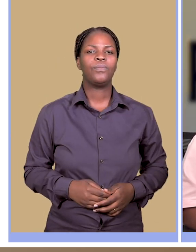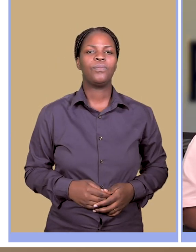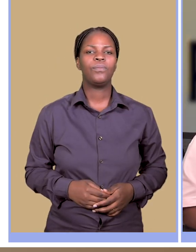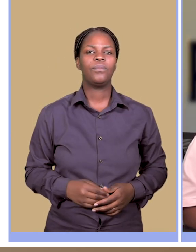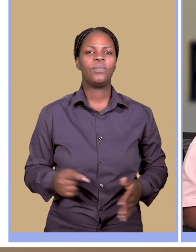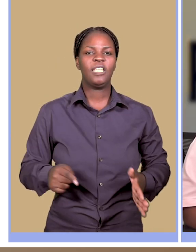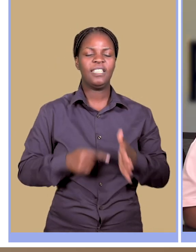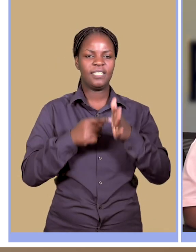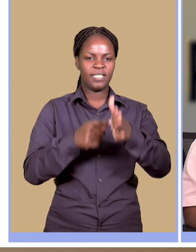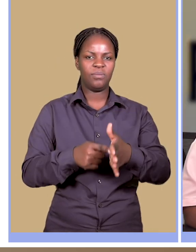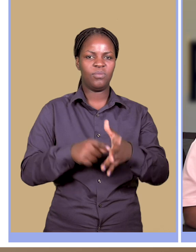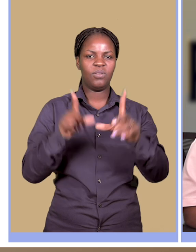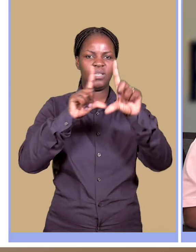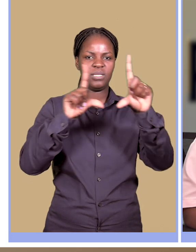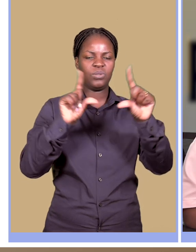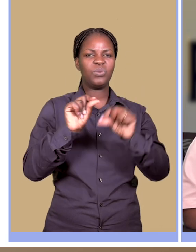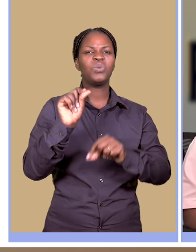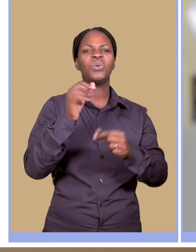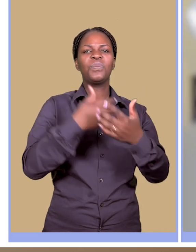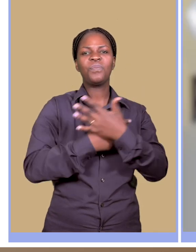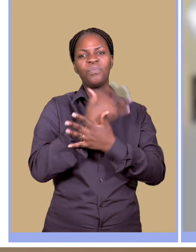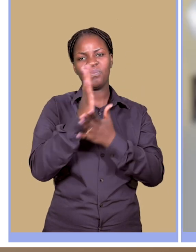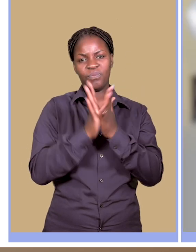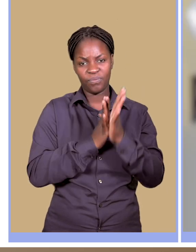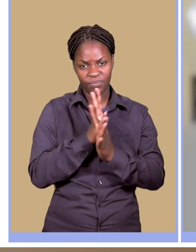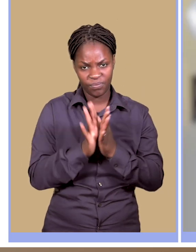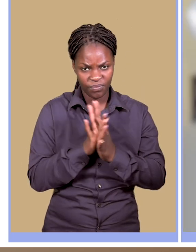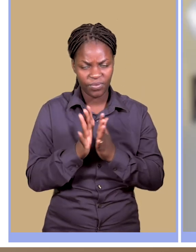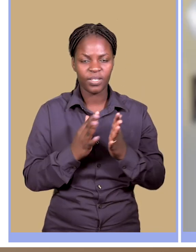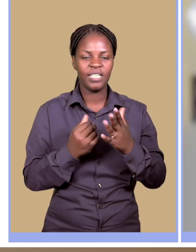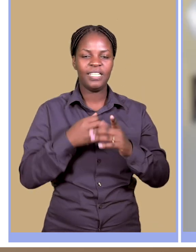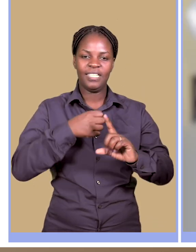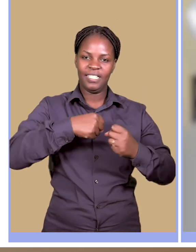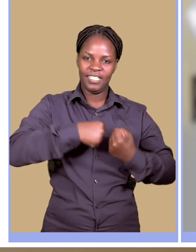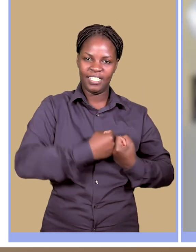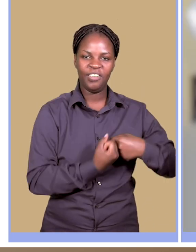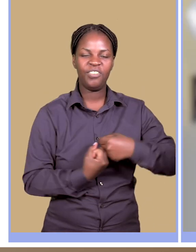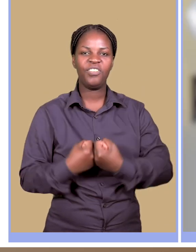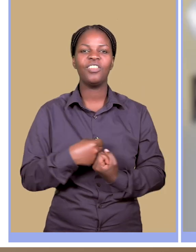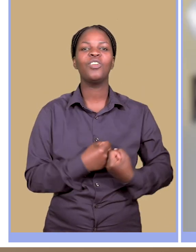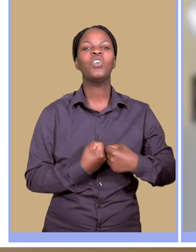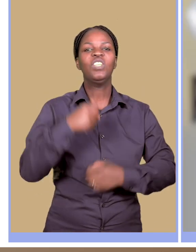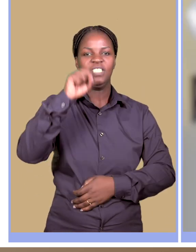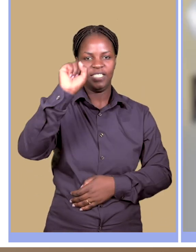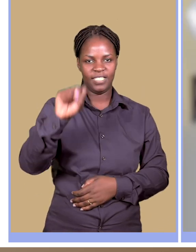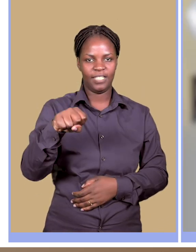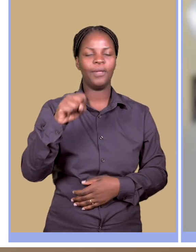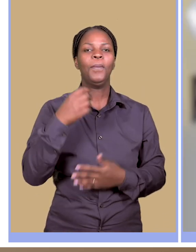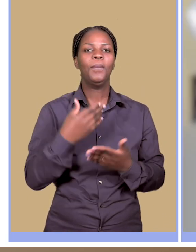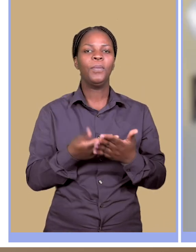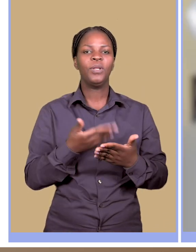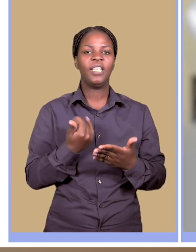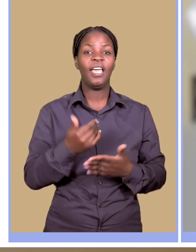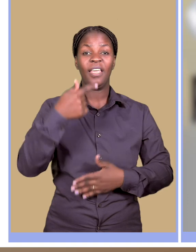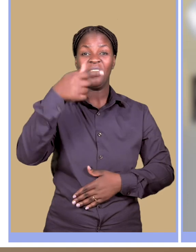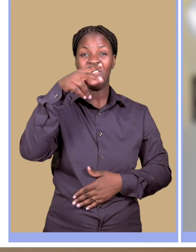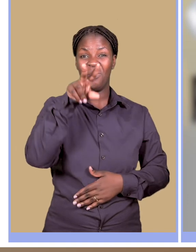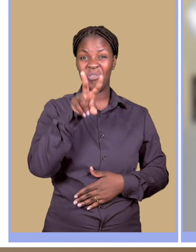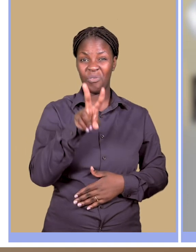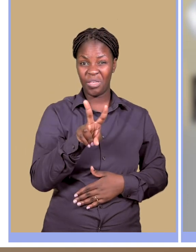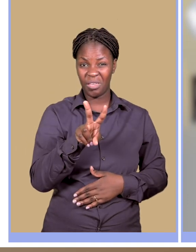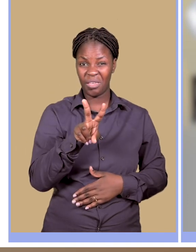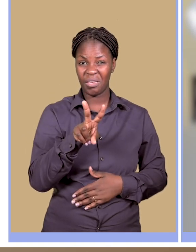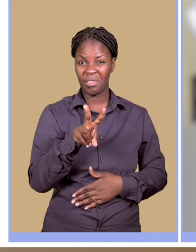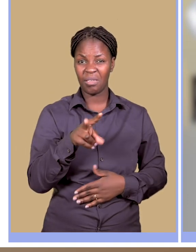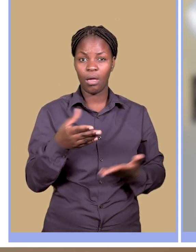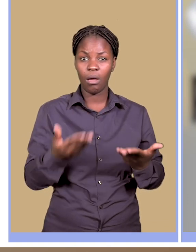grande desafio nesta componente, porque as nossas televisões, neste caso, ainda